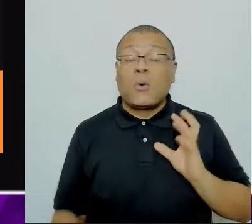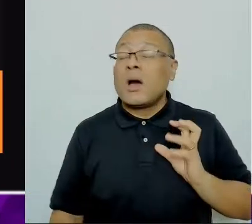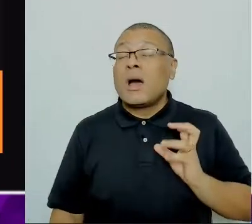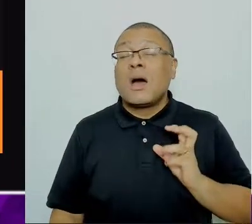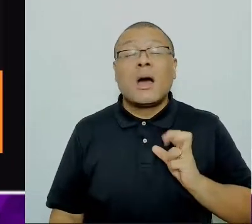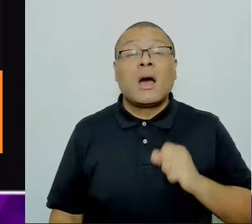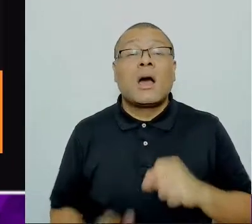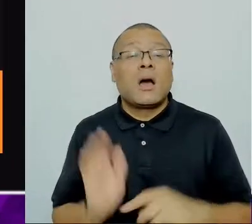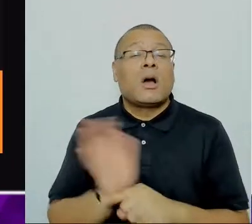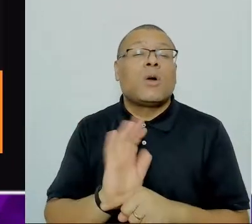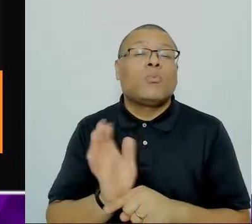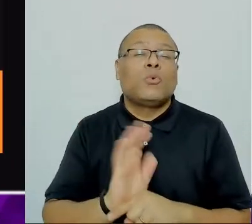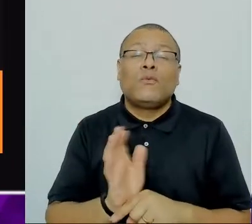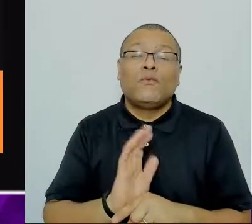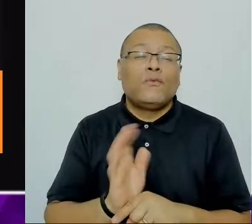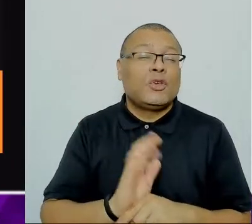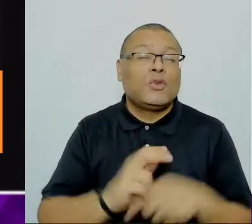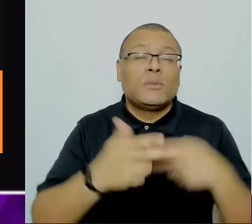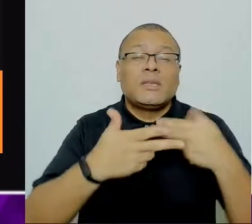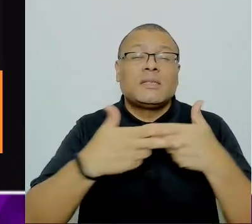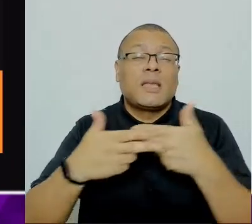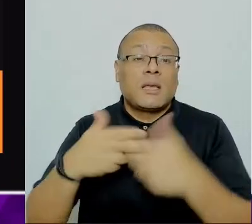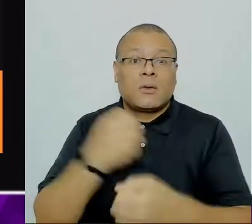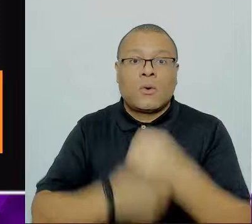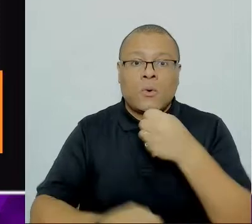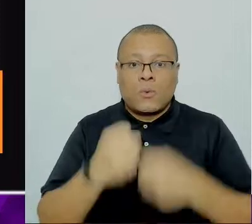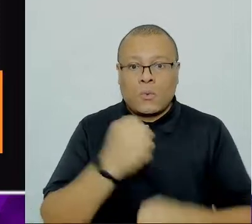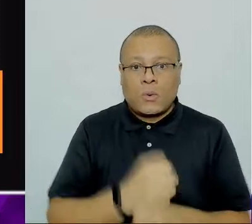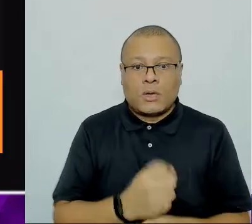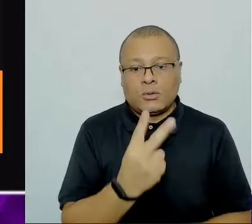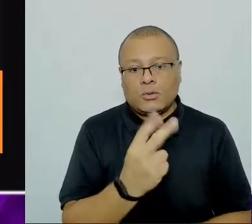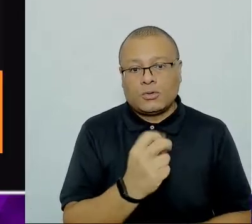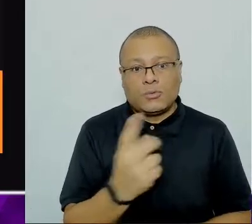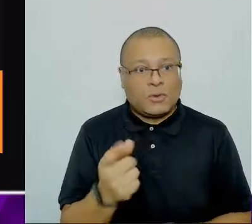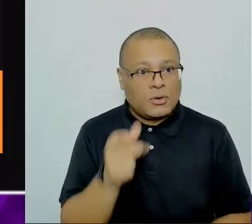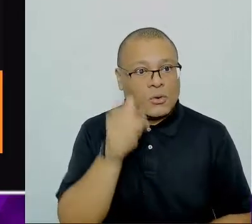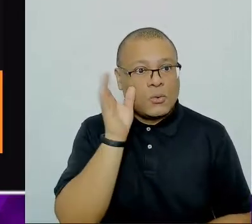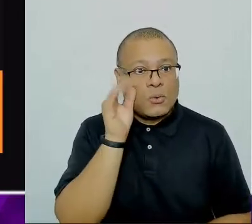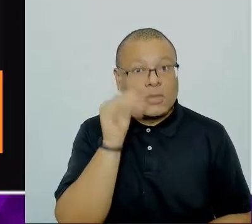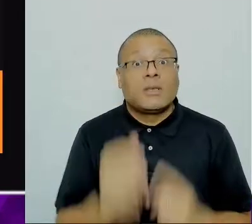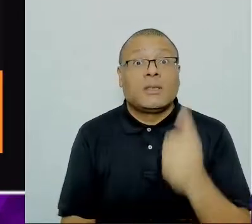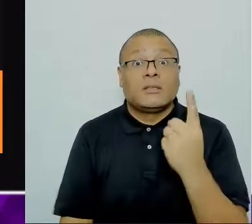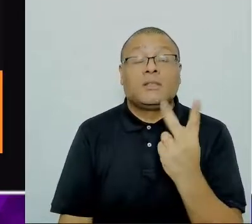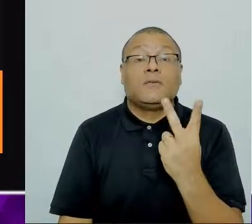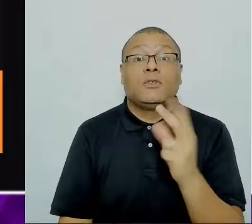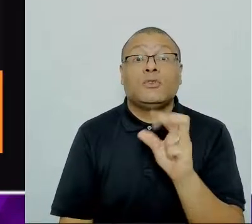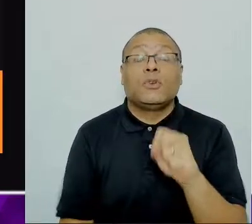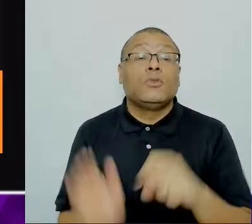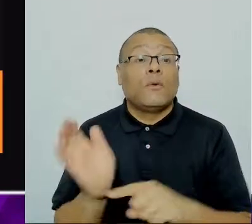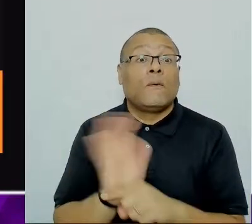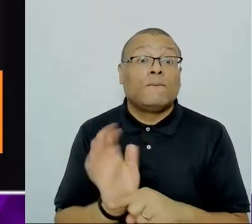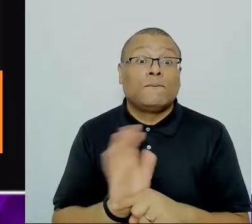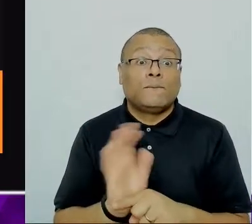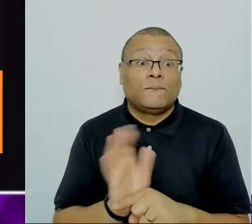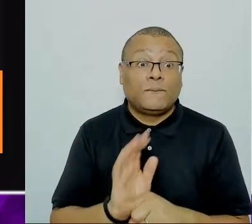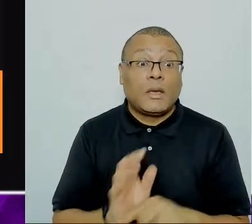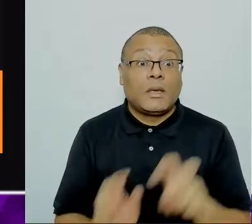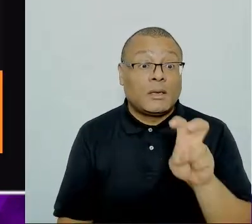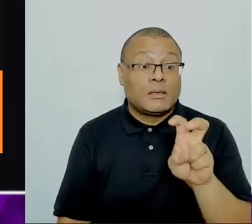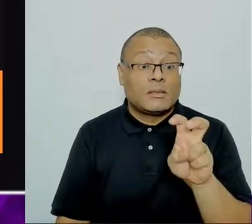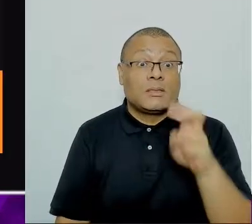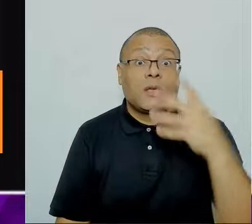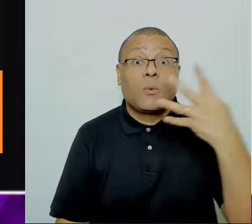filmes e seriados. Ano passado, um número aqui curioso, né? Eu assisti 128 filmes e